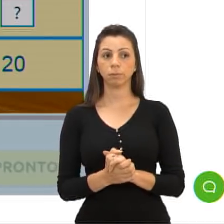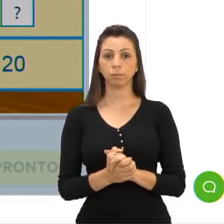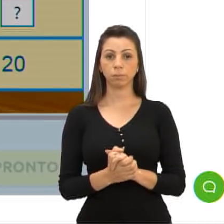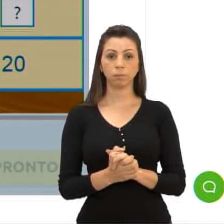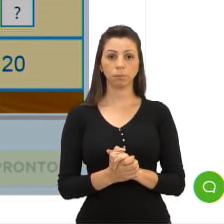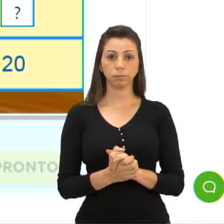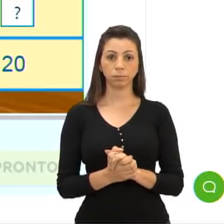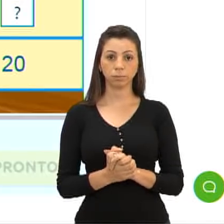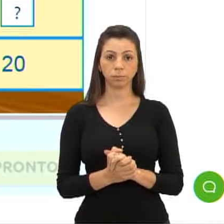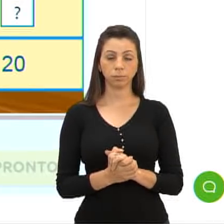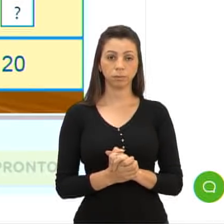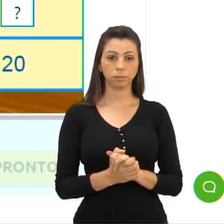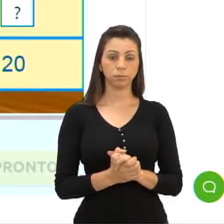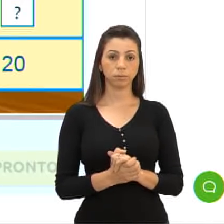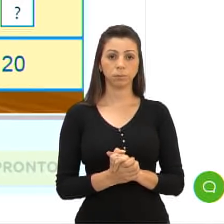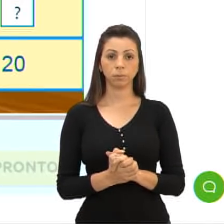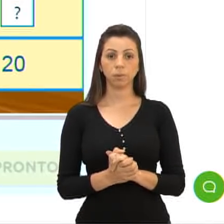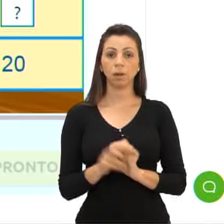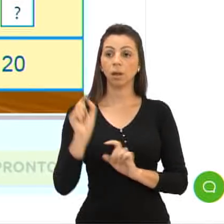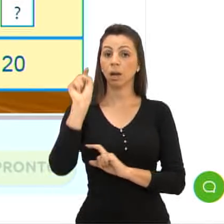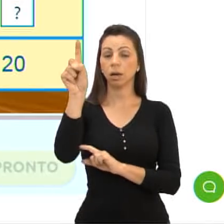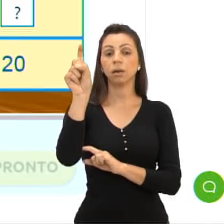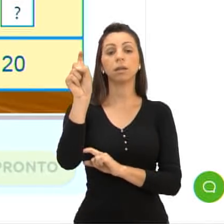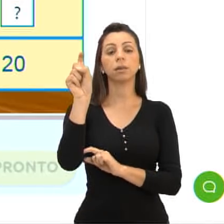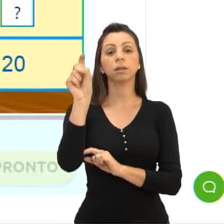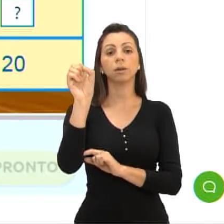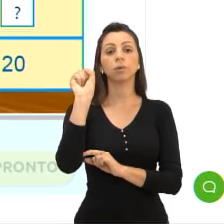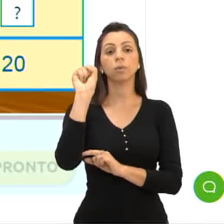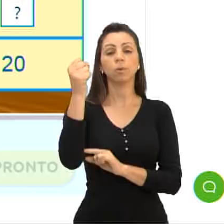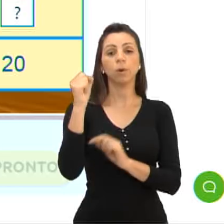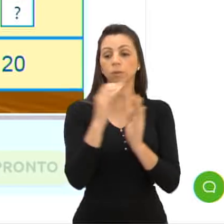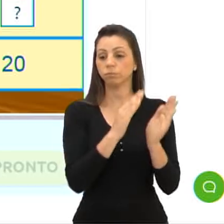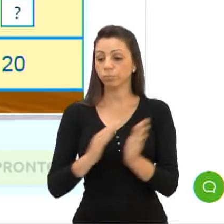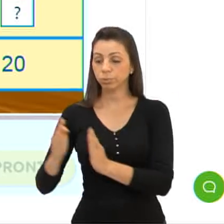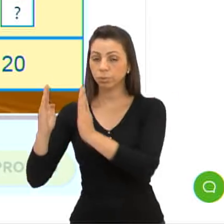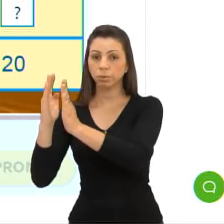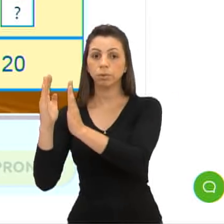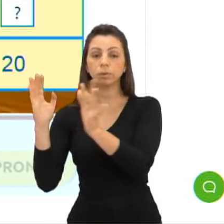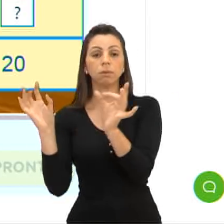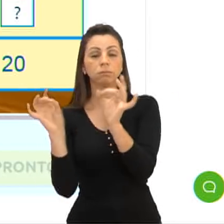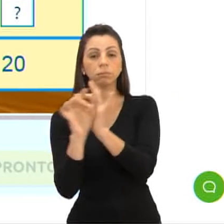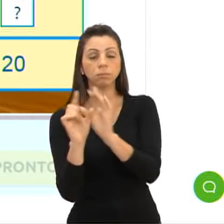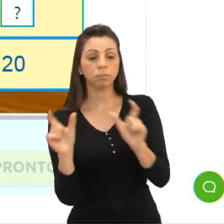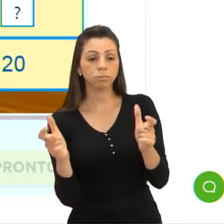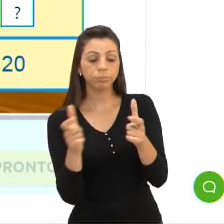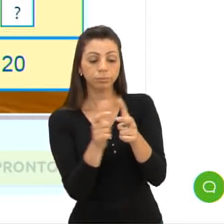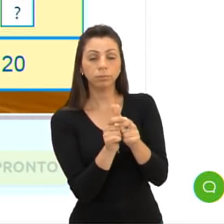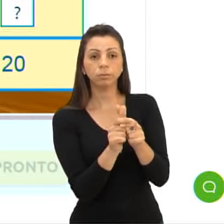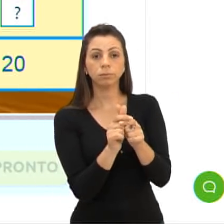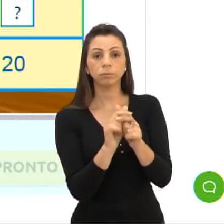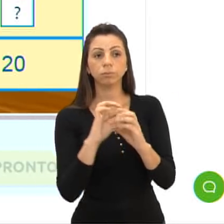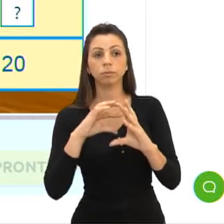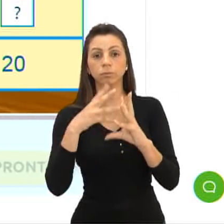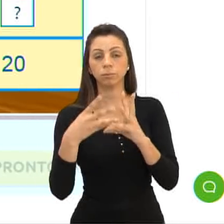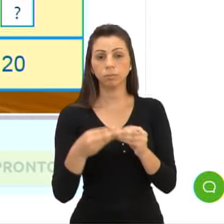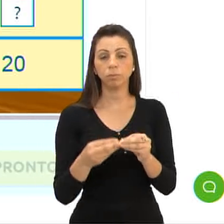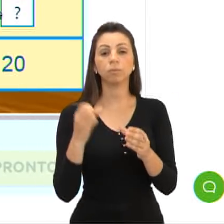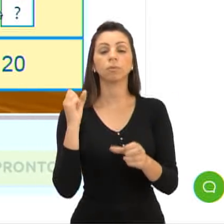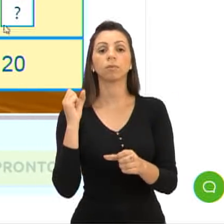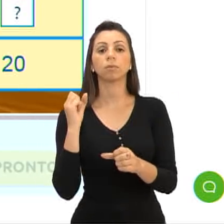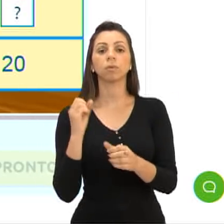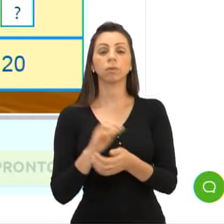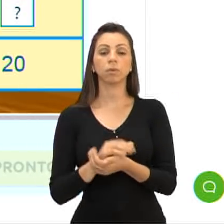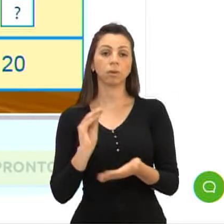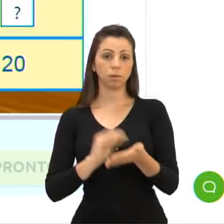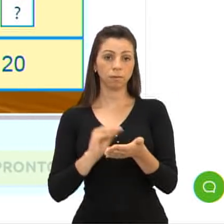daqui e já for para a próxima, veja que ele já reduz ali do total que está faltando